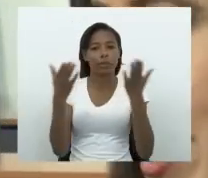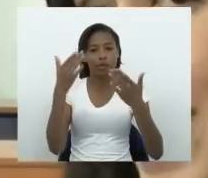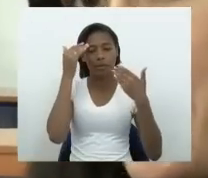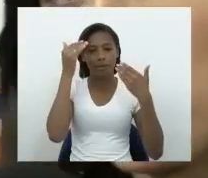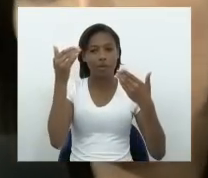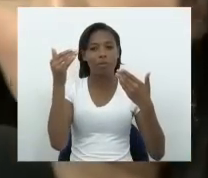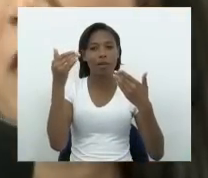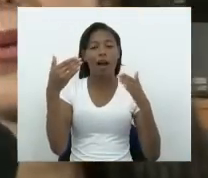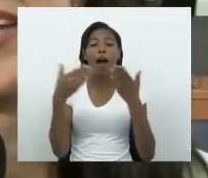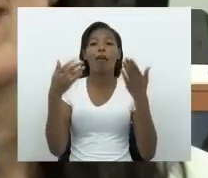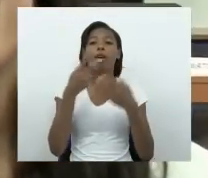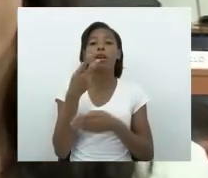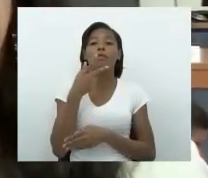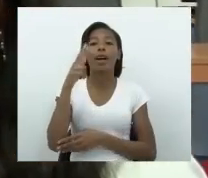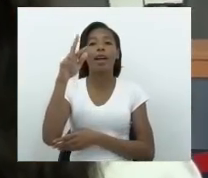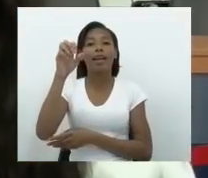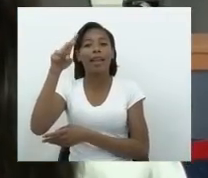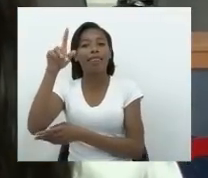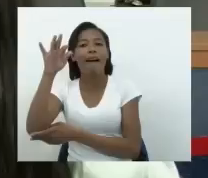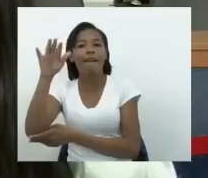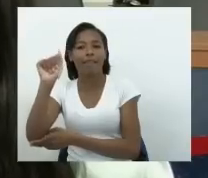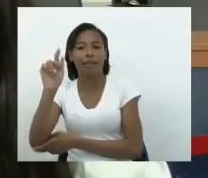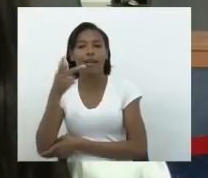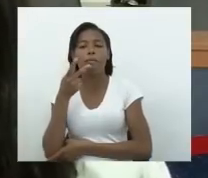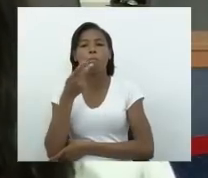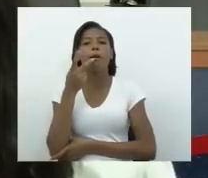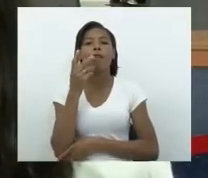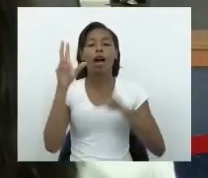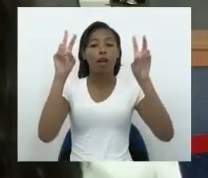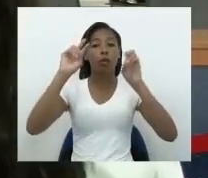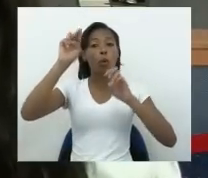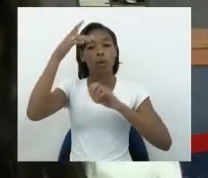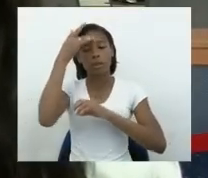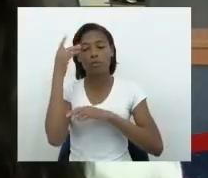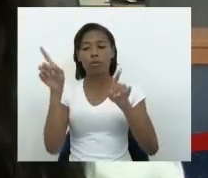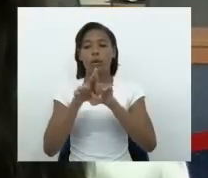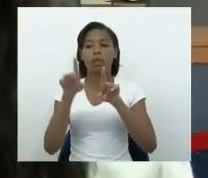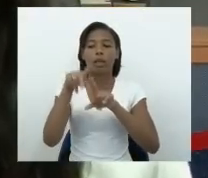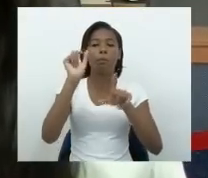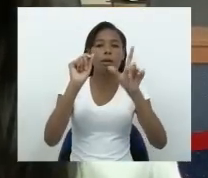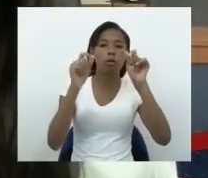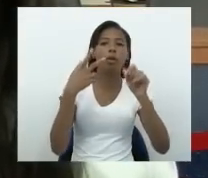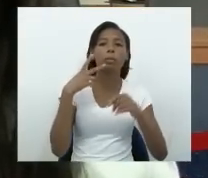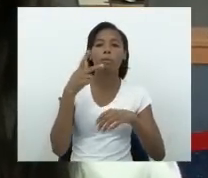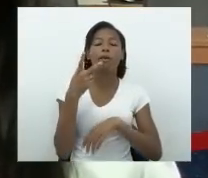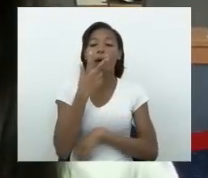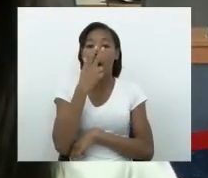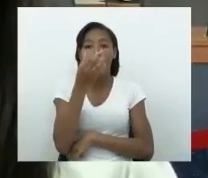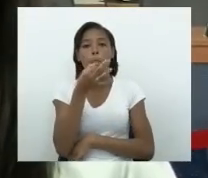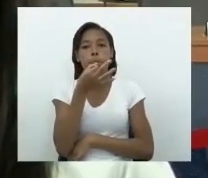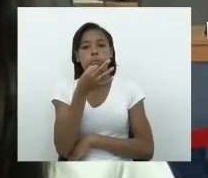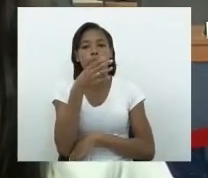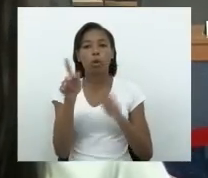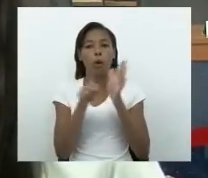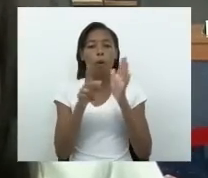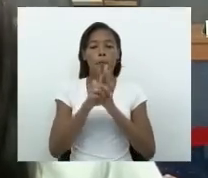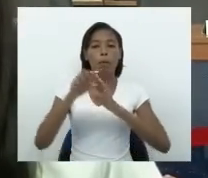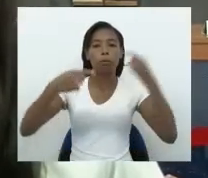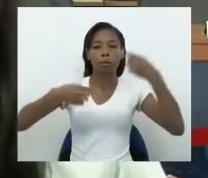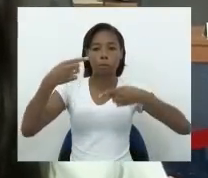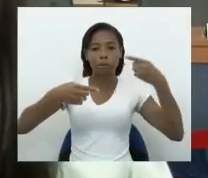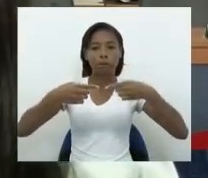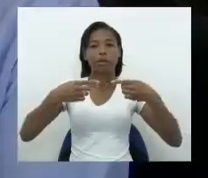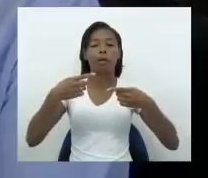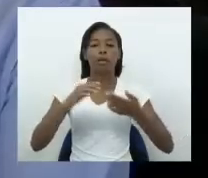obrigada, candidata. Agora a gente vai com a Renata Ramos para falar mais um pouquinho com os outros candidatos aqui presentes sobre uma análise desse debate promovido pela TV